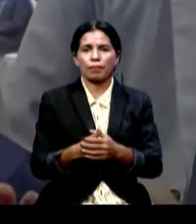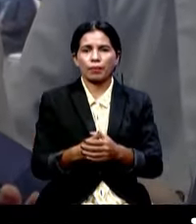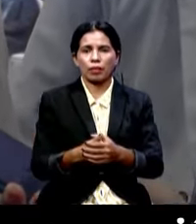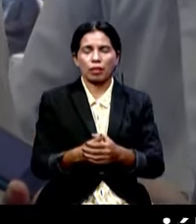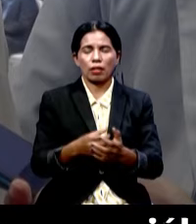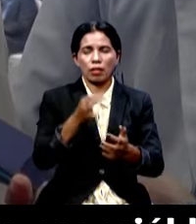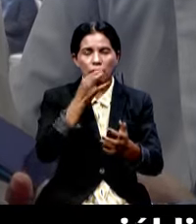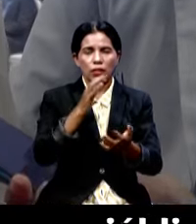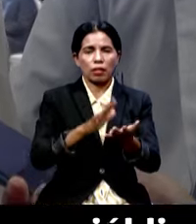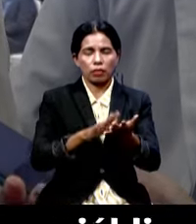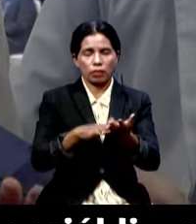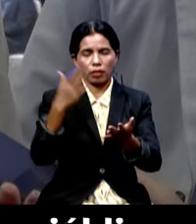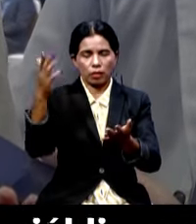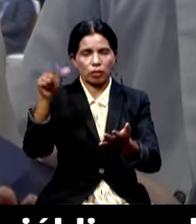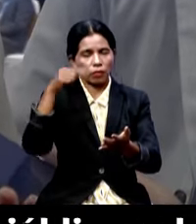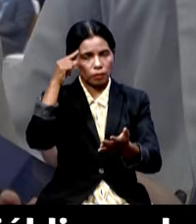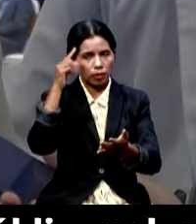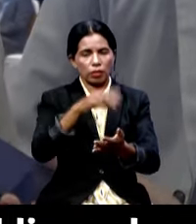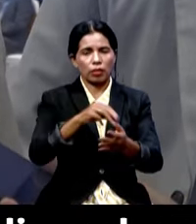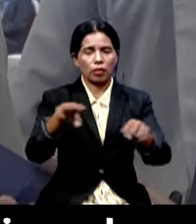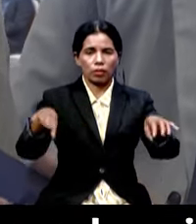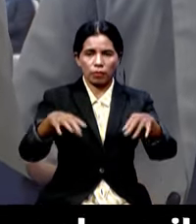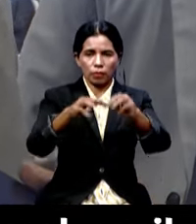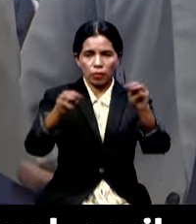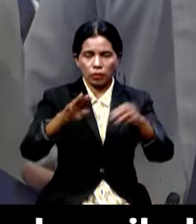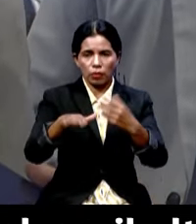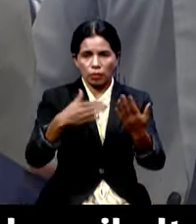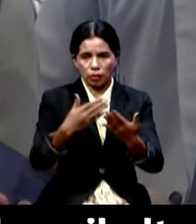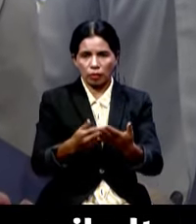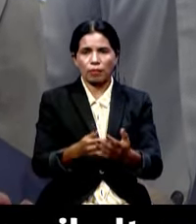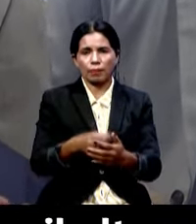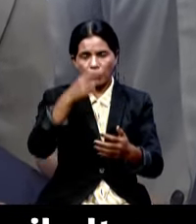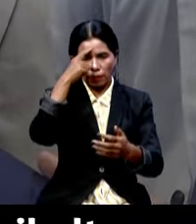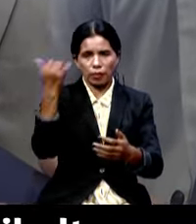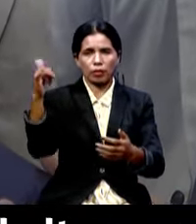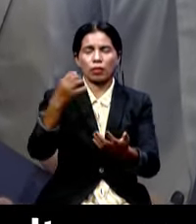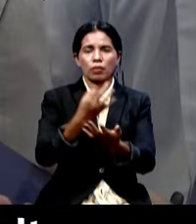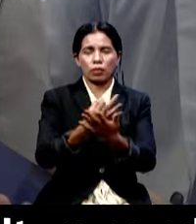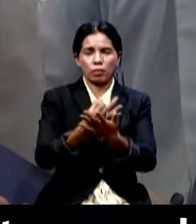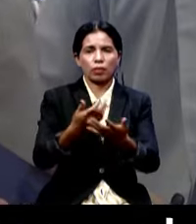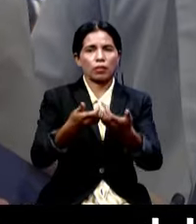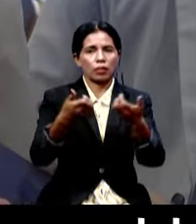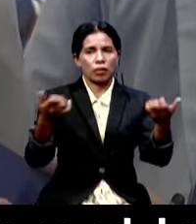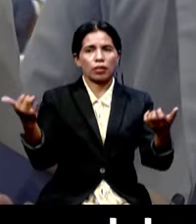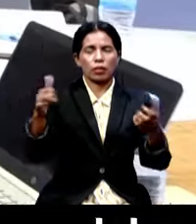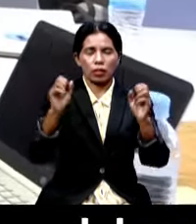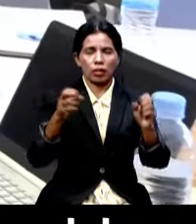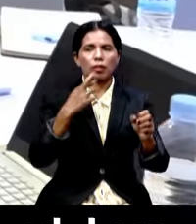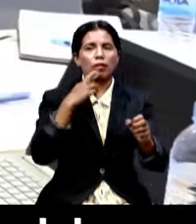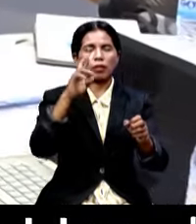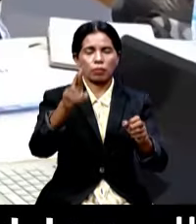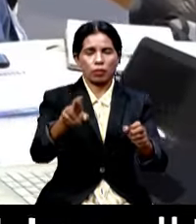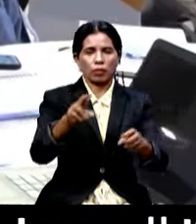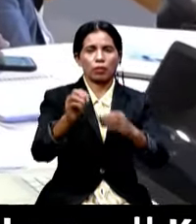merenda escolar já no governo e os serviços municipais Sira. Também é uma que Sira não é orçamento que está. Sira tem que responder condições Sira,